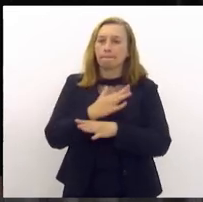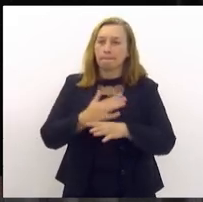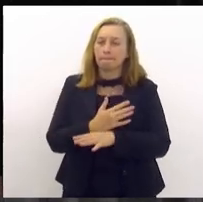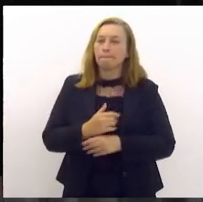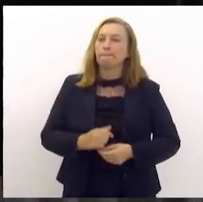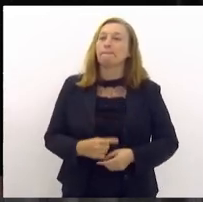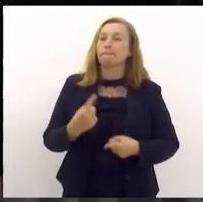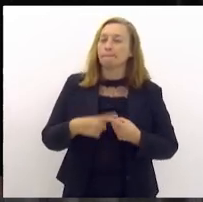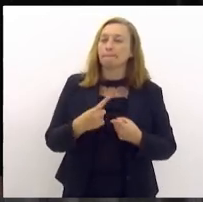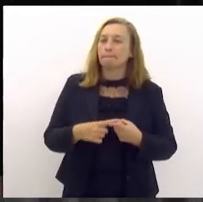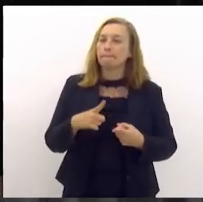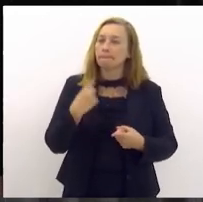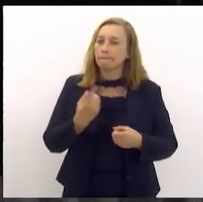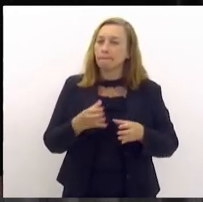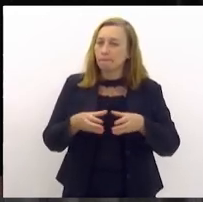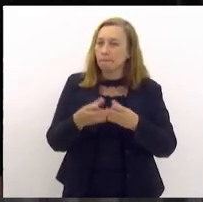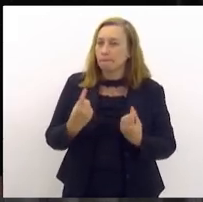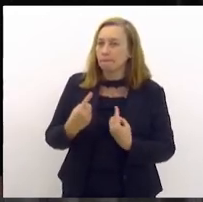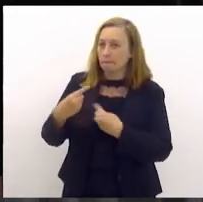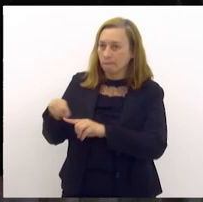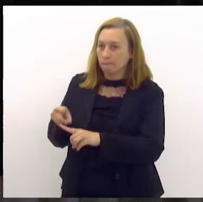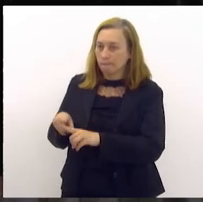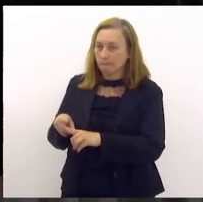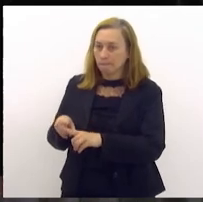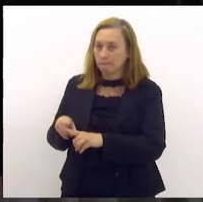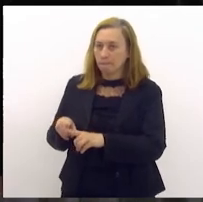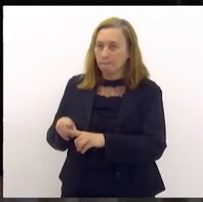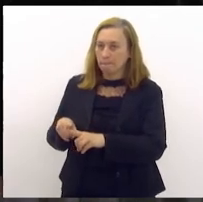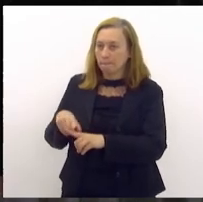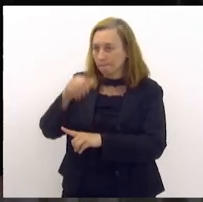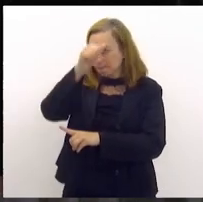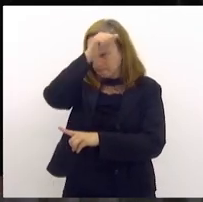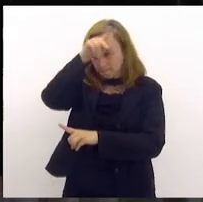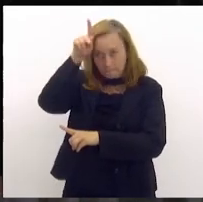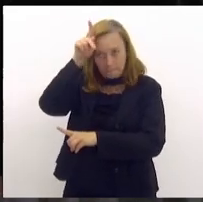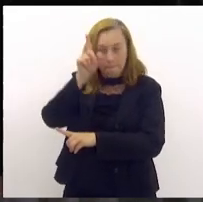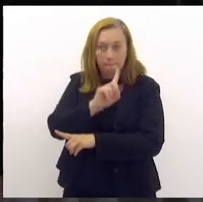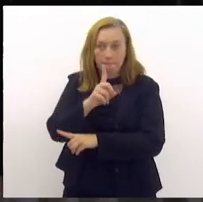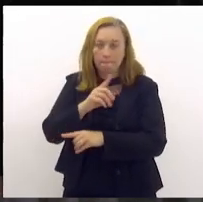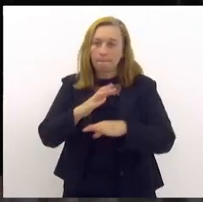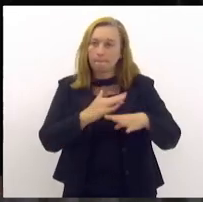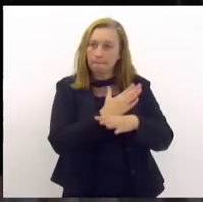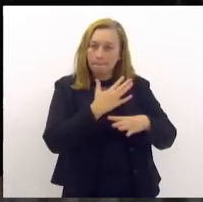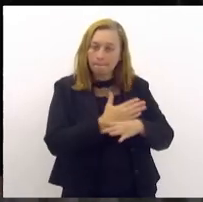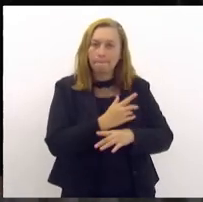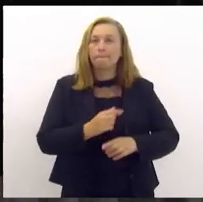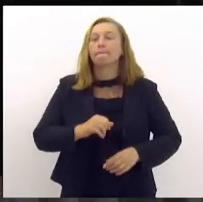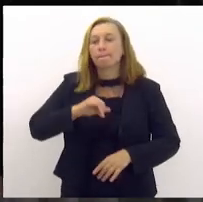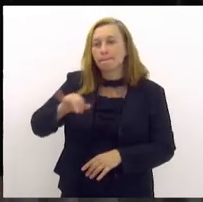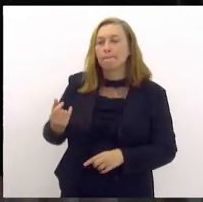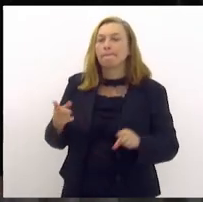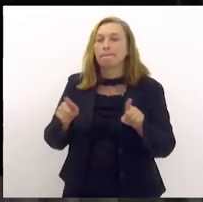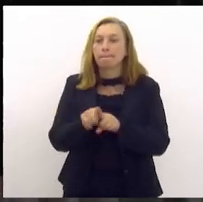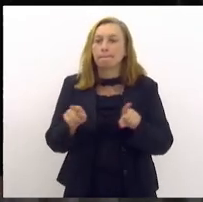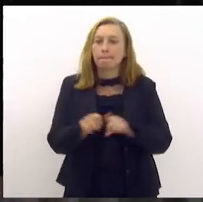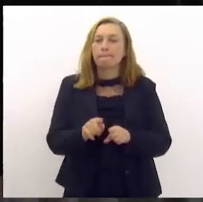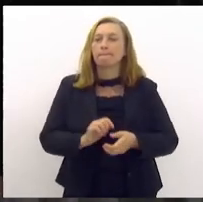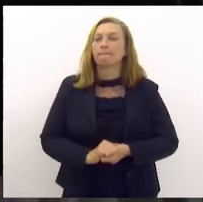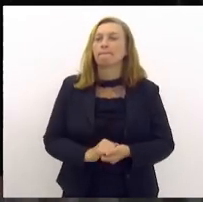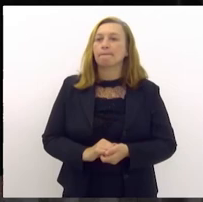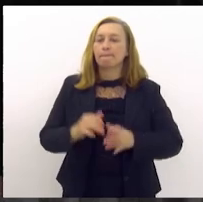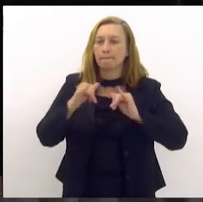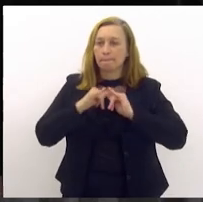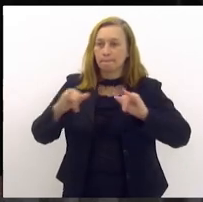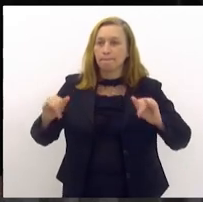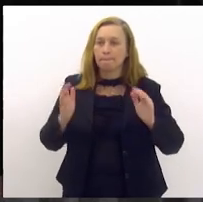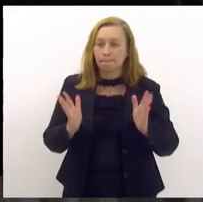porque nós somos oposição à prefeitura e não oposição à cidade de São Gonçalo. Quero aproveitar também para